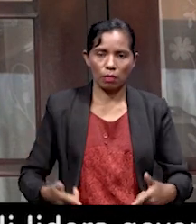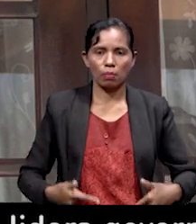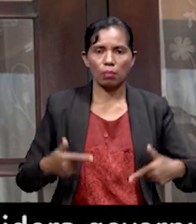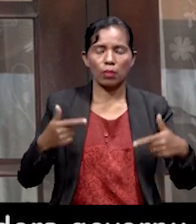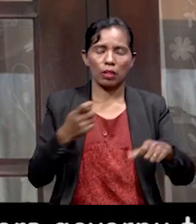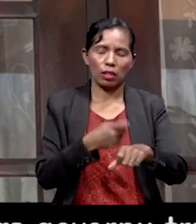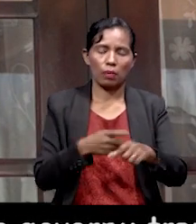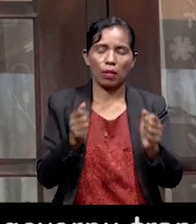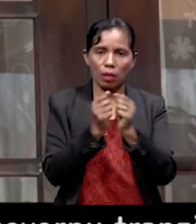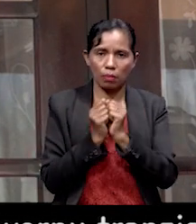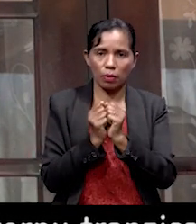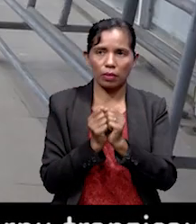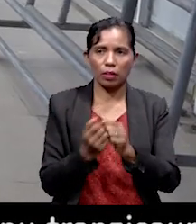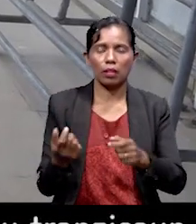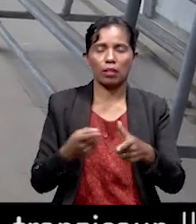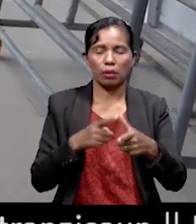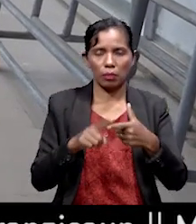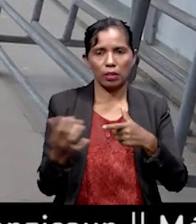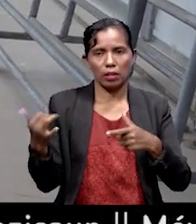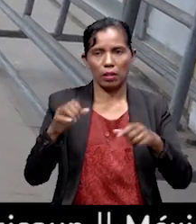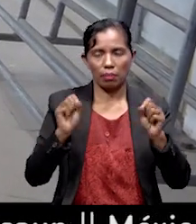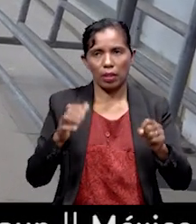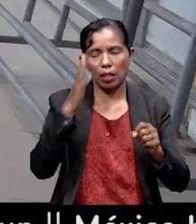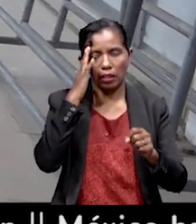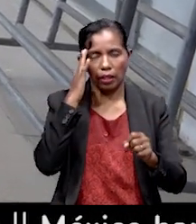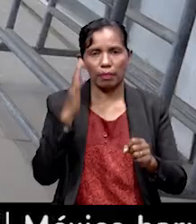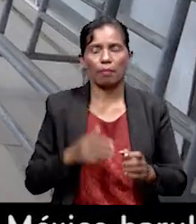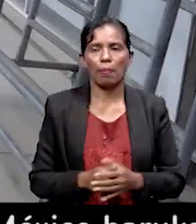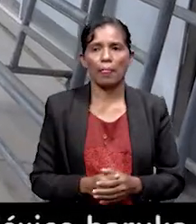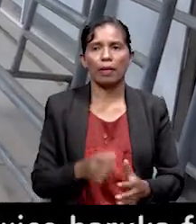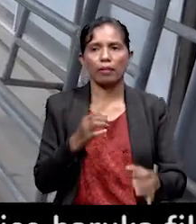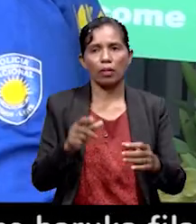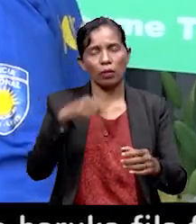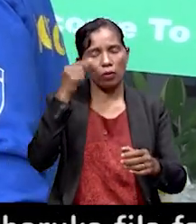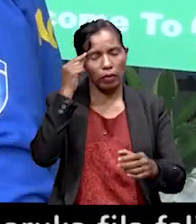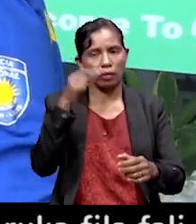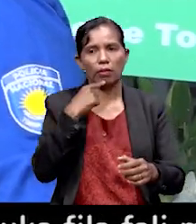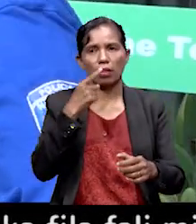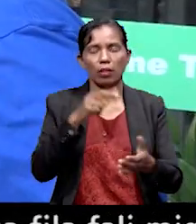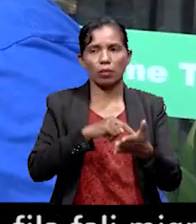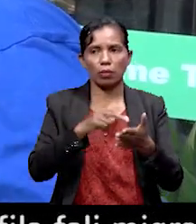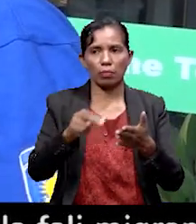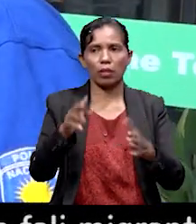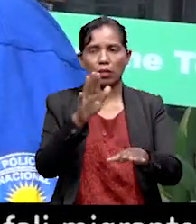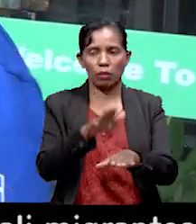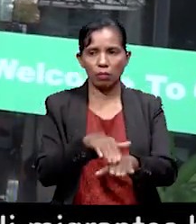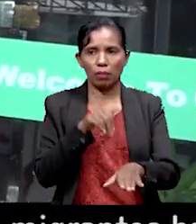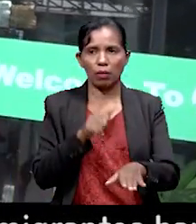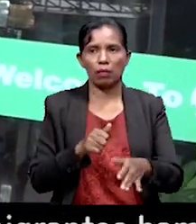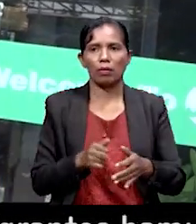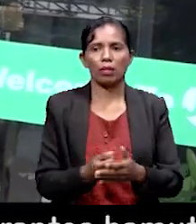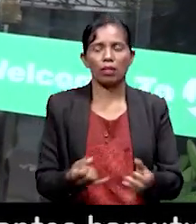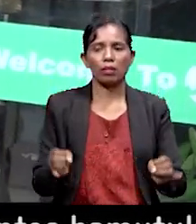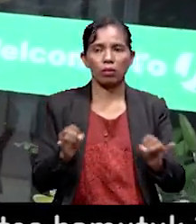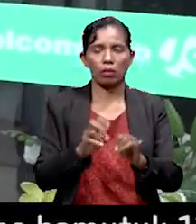tempo, bala muito para depois Sira reconhecer. Mas que não é governante, né? La cita número de beato recruta ba instituição